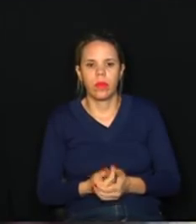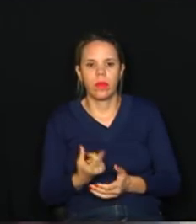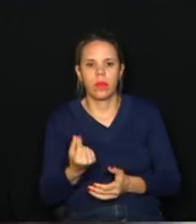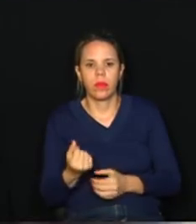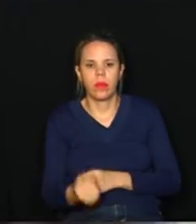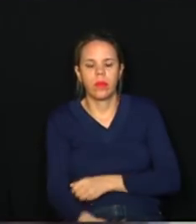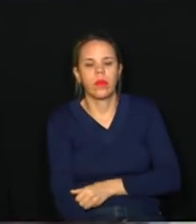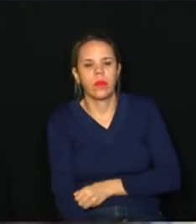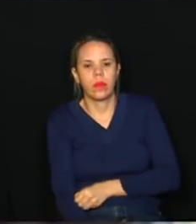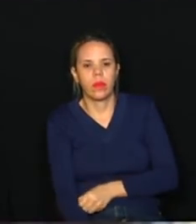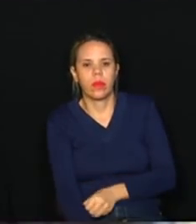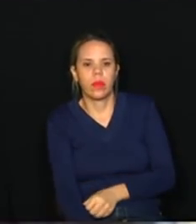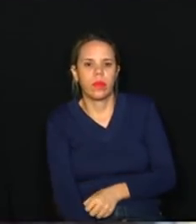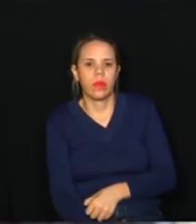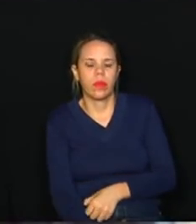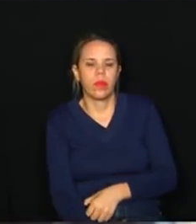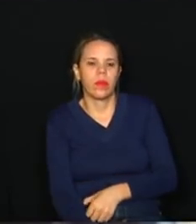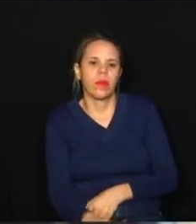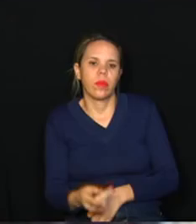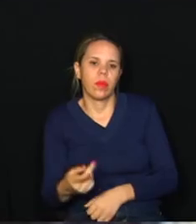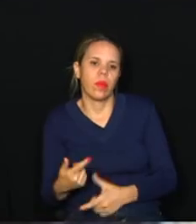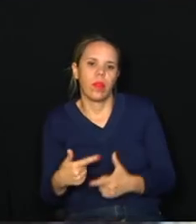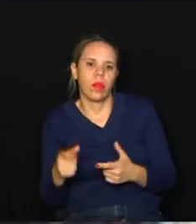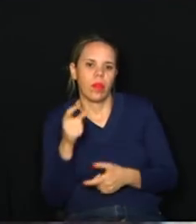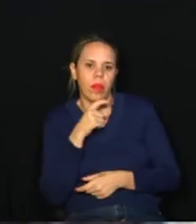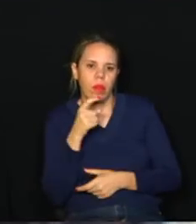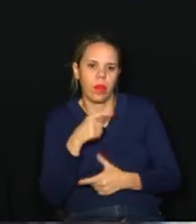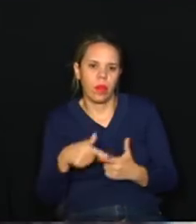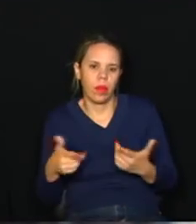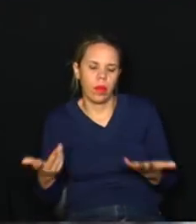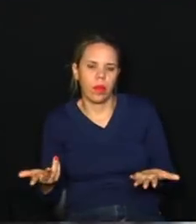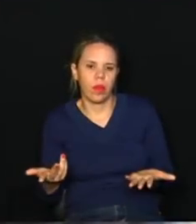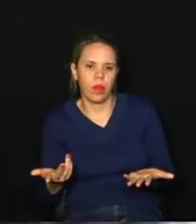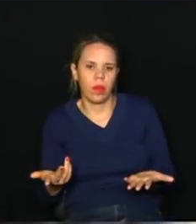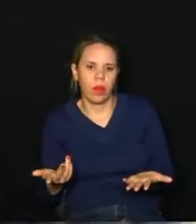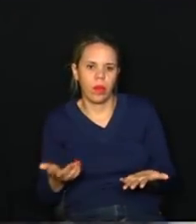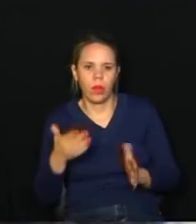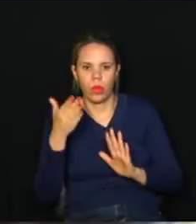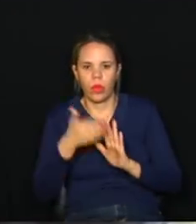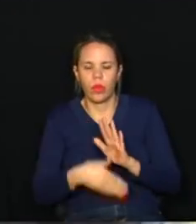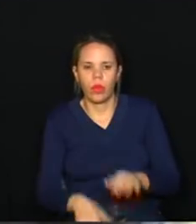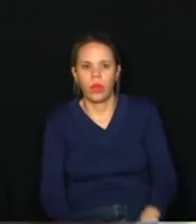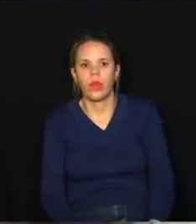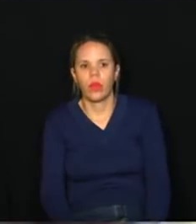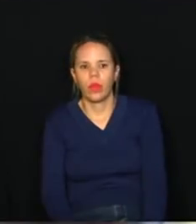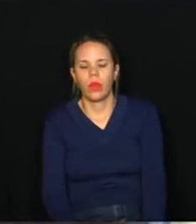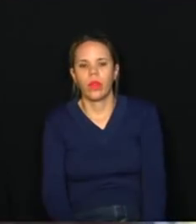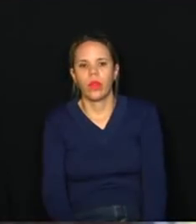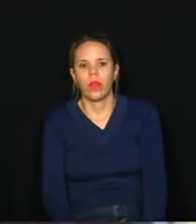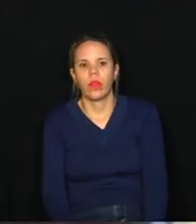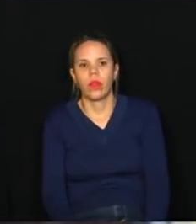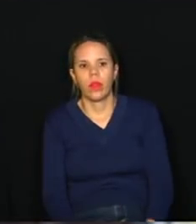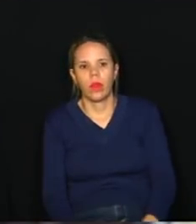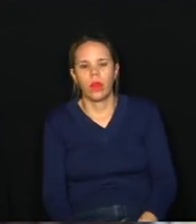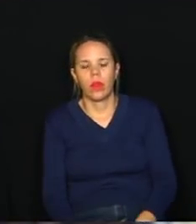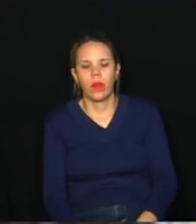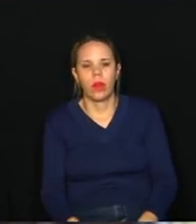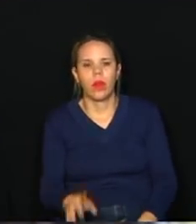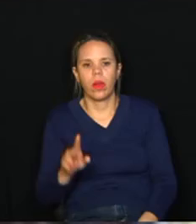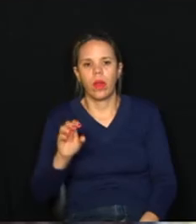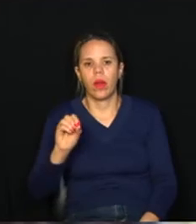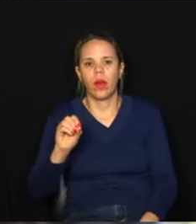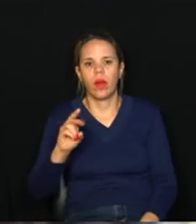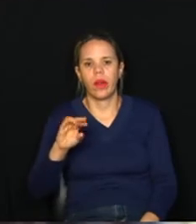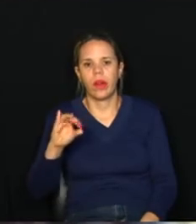financeira é uma falácia, uma mentira, como ficou comprovado com o que o Horácio falou